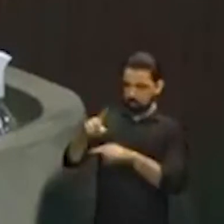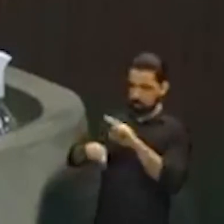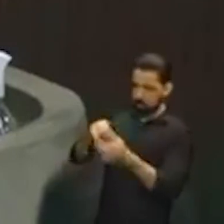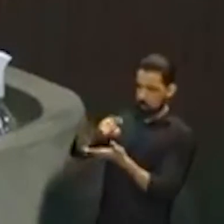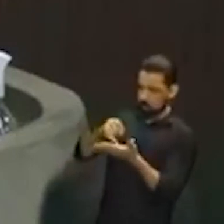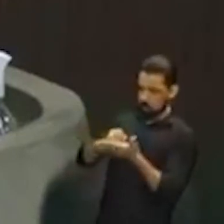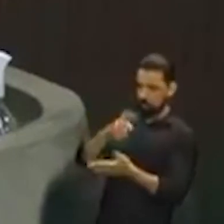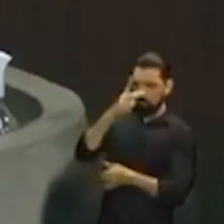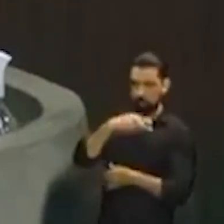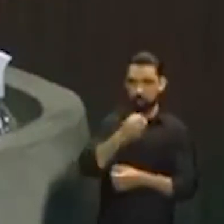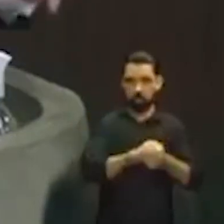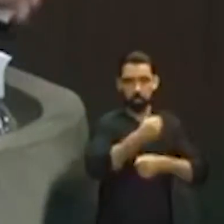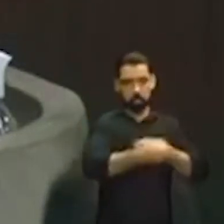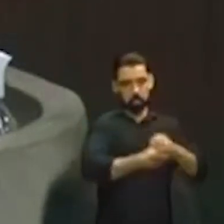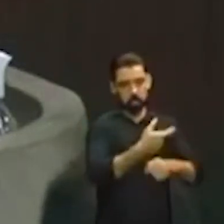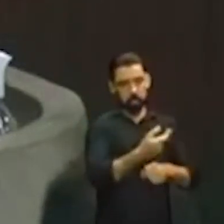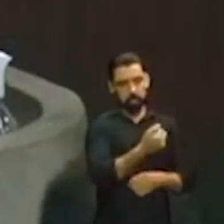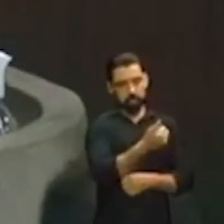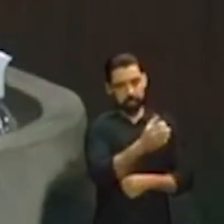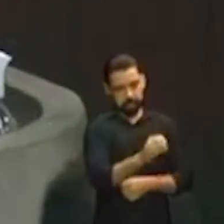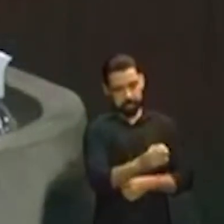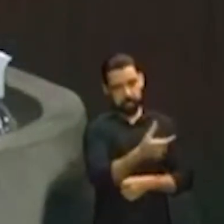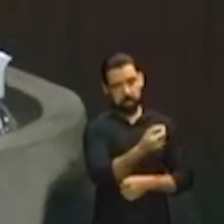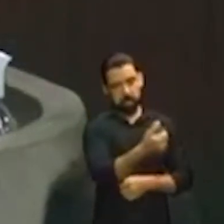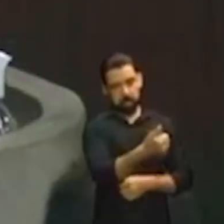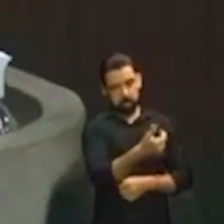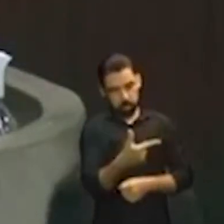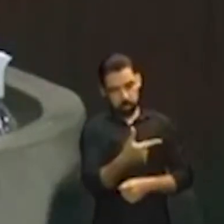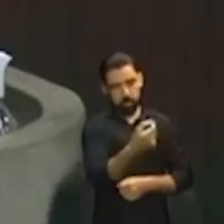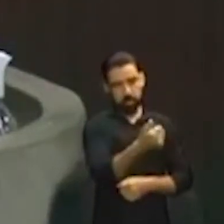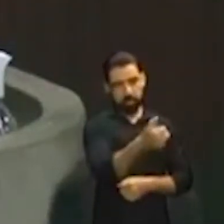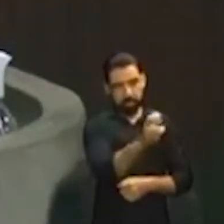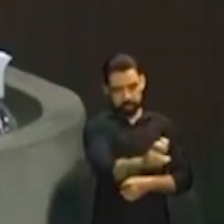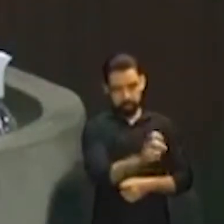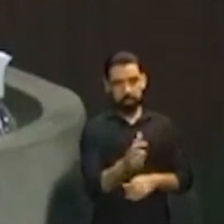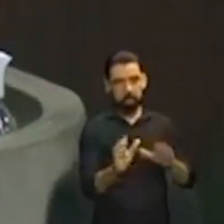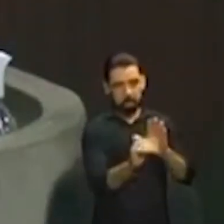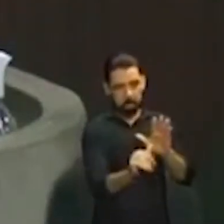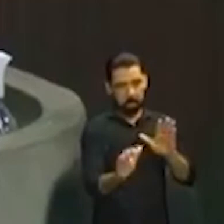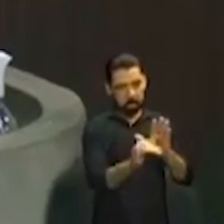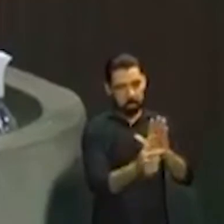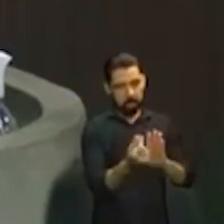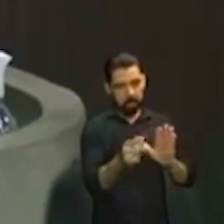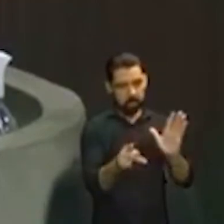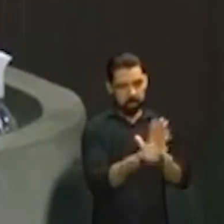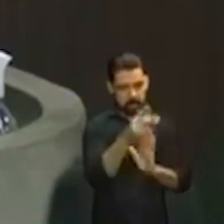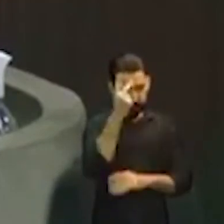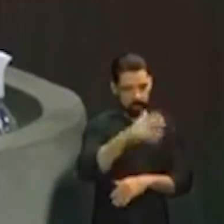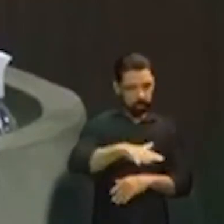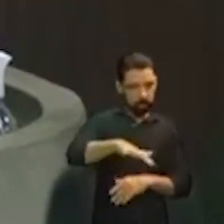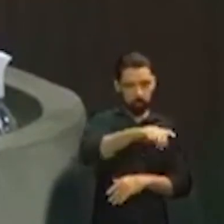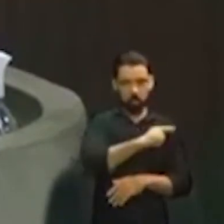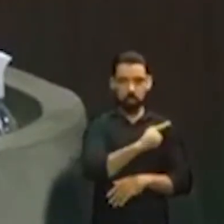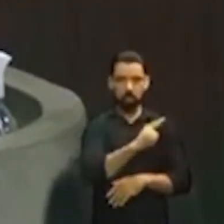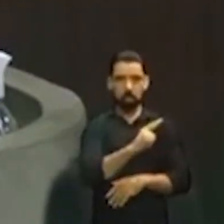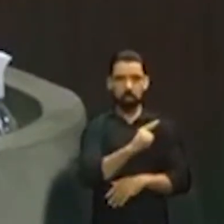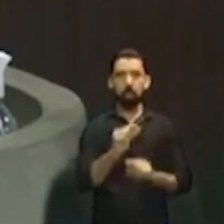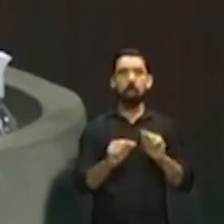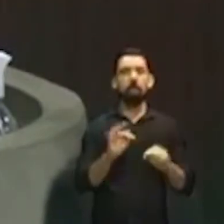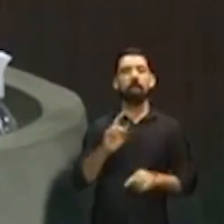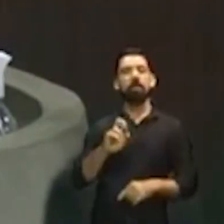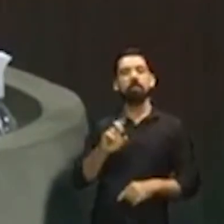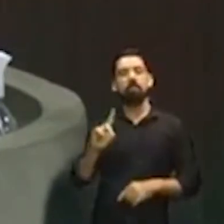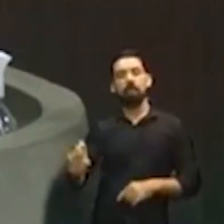operandi, 2010, 2012, 2015, esse povo roubando dinheiro público, através de fraude, através de